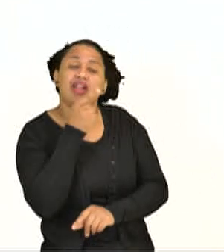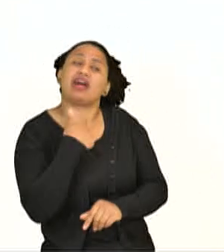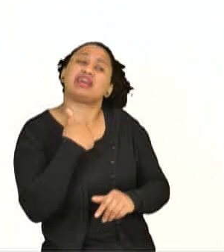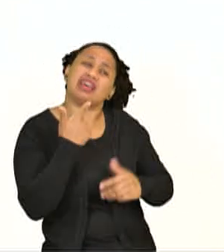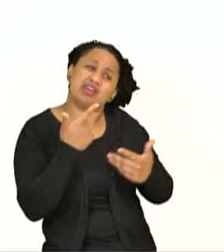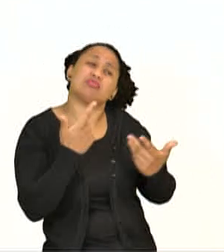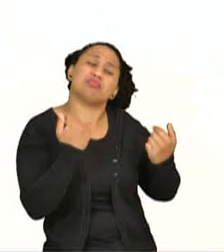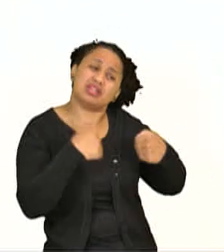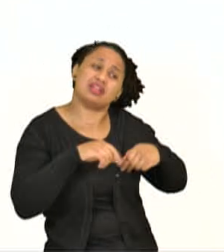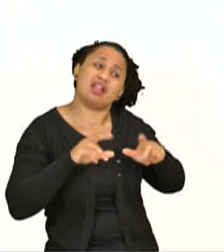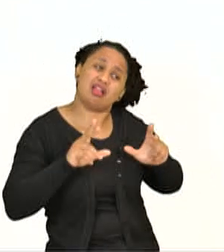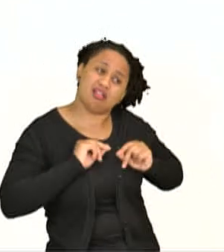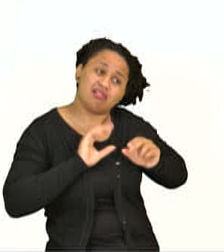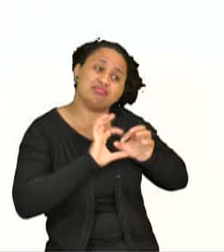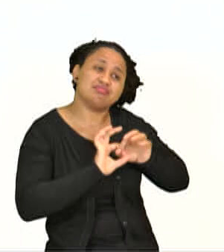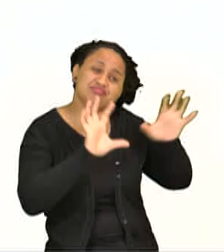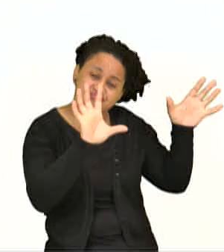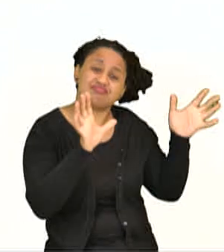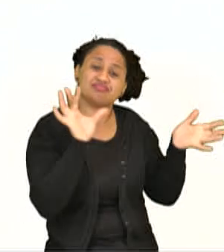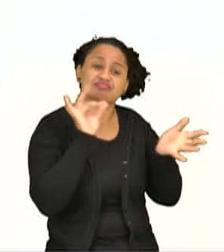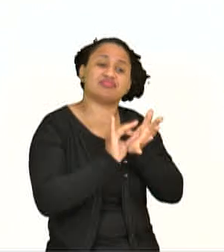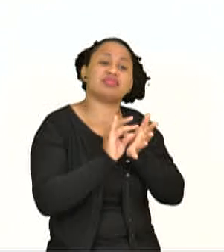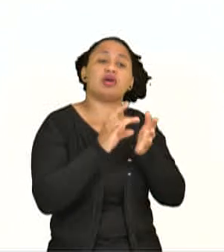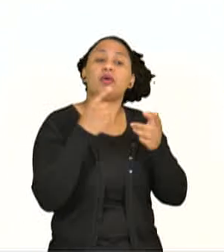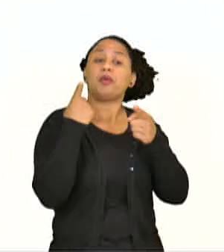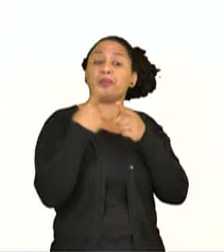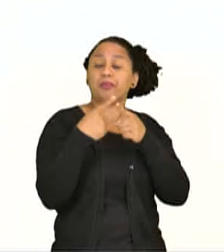liberdade convencional, porque